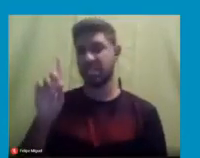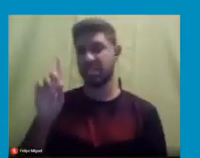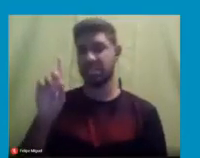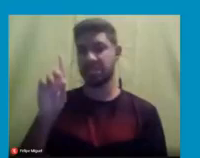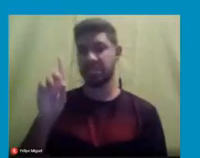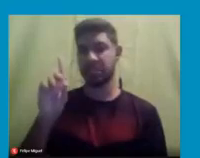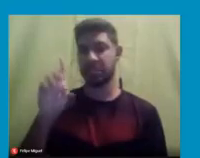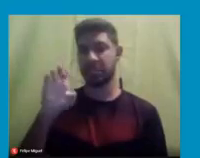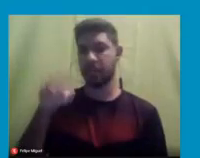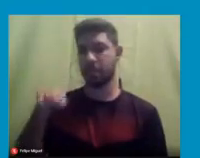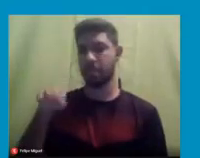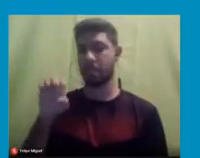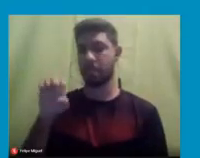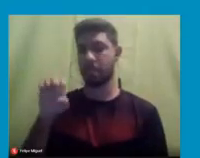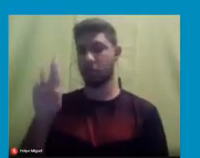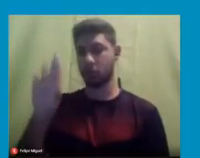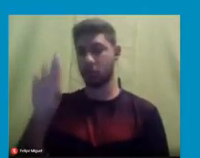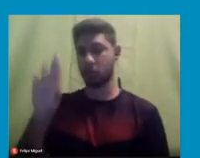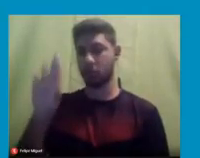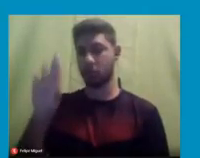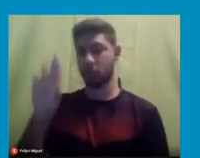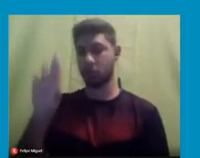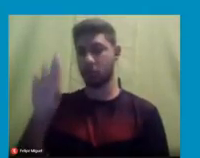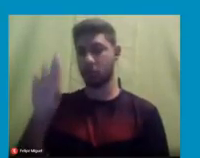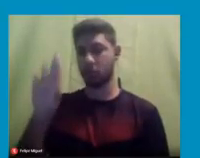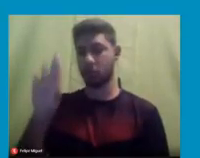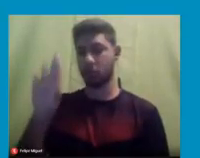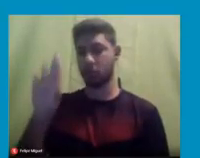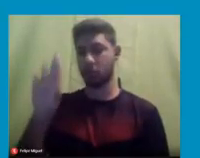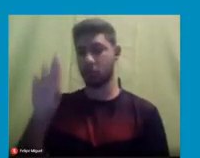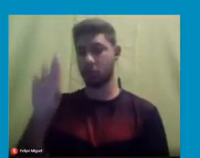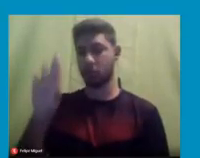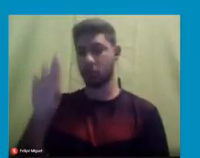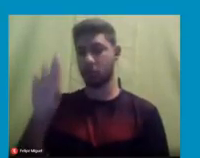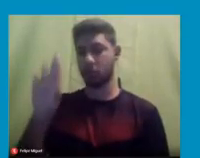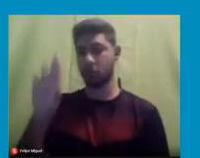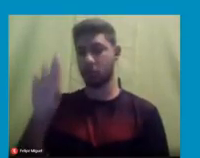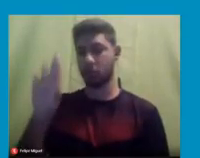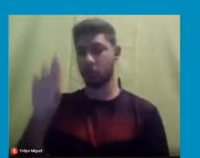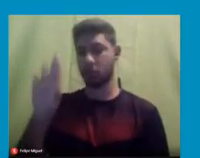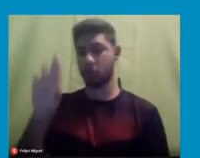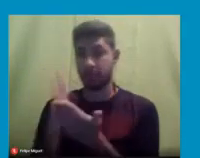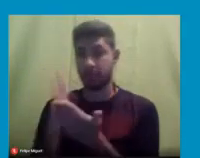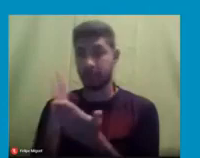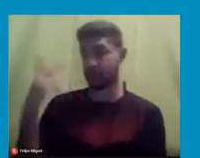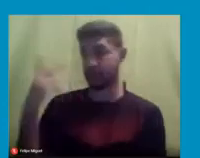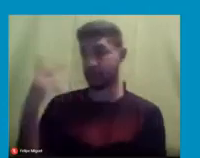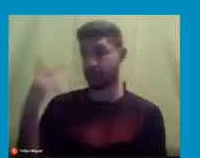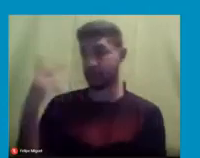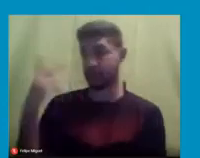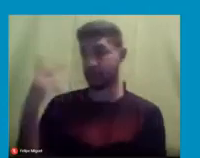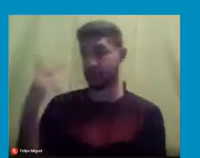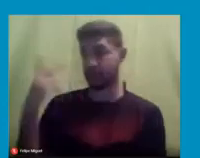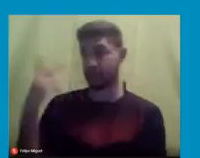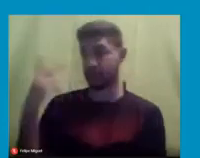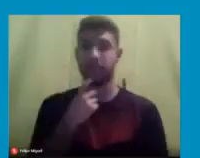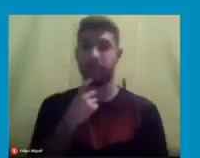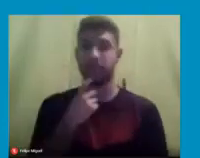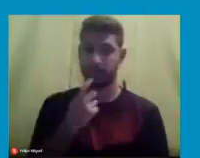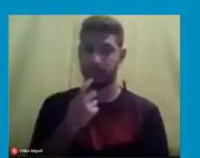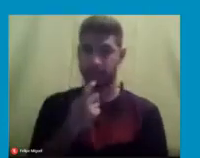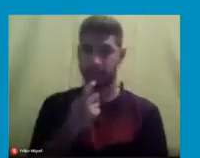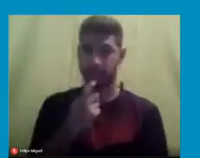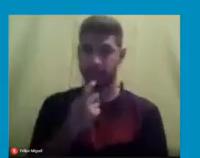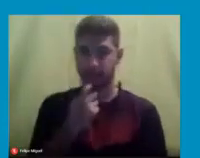TV a todo momento, foi querendo falar de racismo, né? Falando de racismo. No livro dele, Uma Gota de Sangue, eu me lembro muito bem,